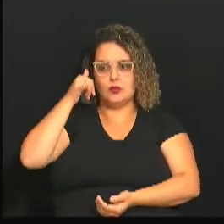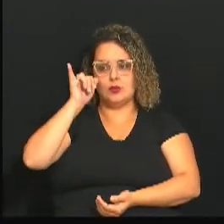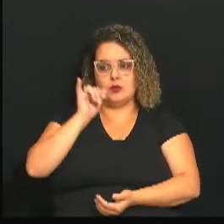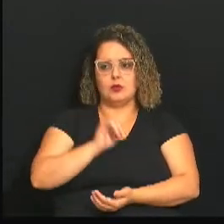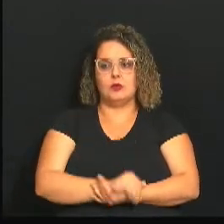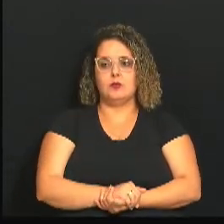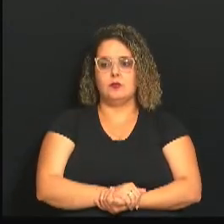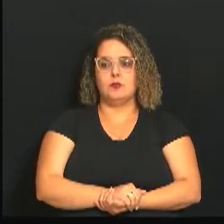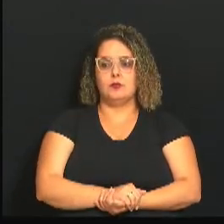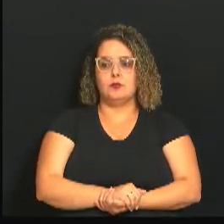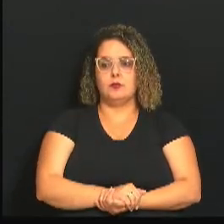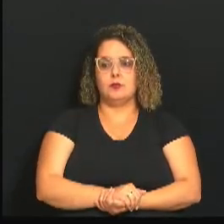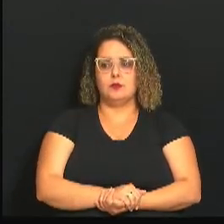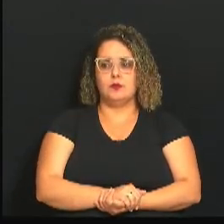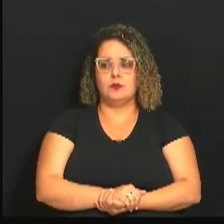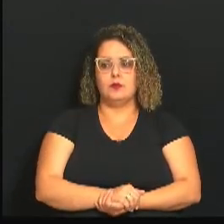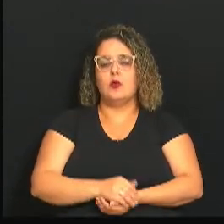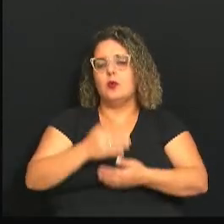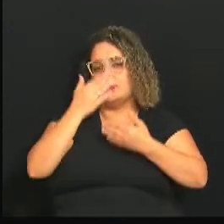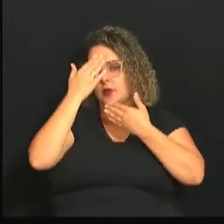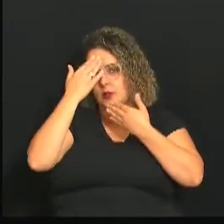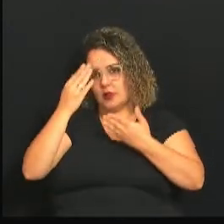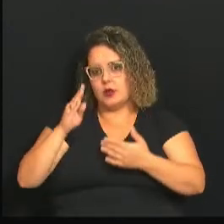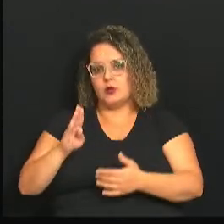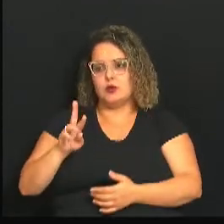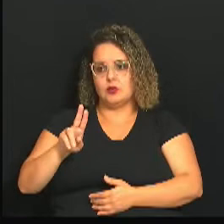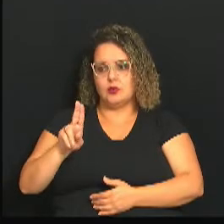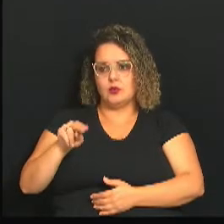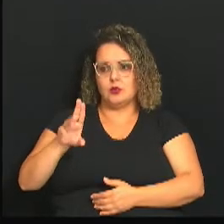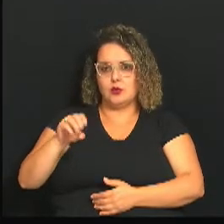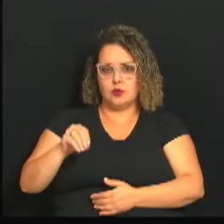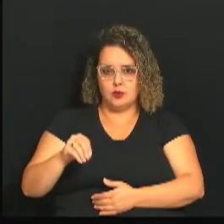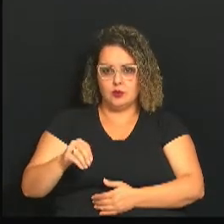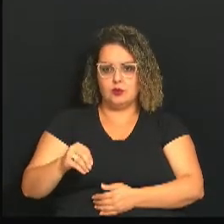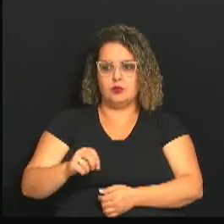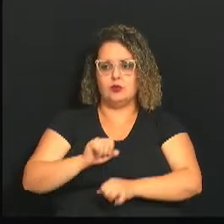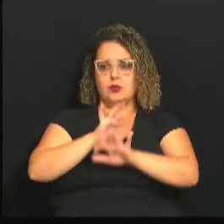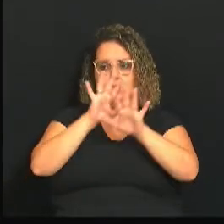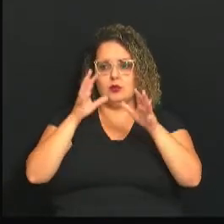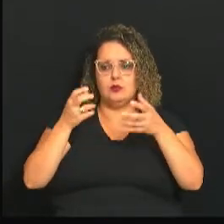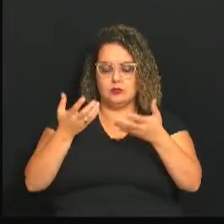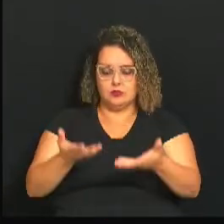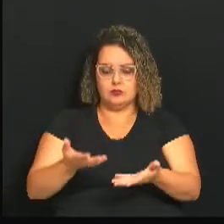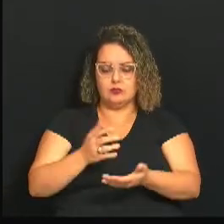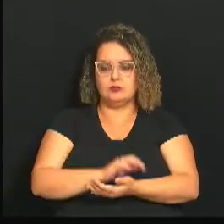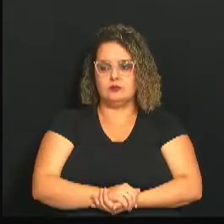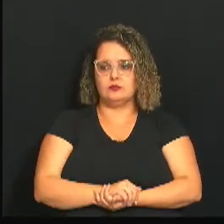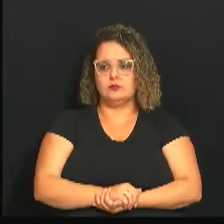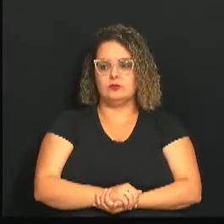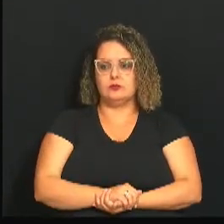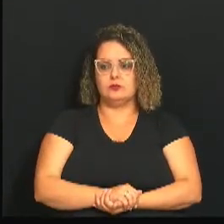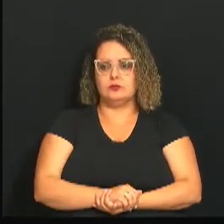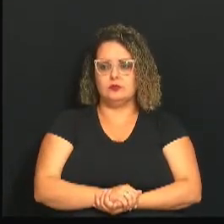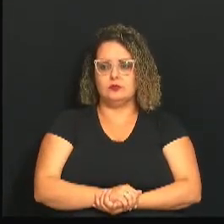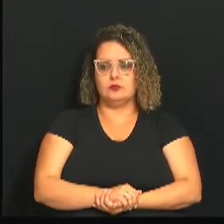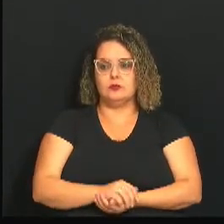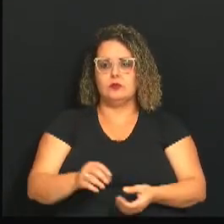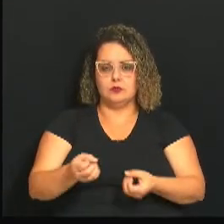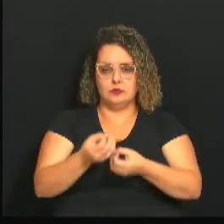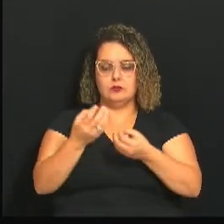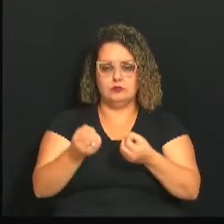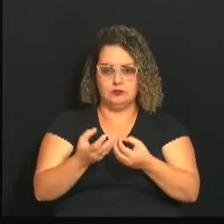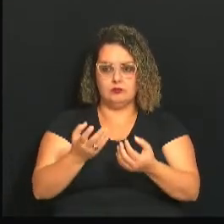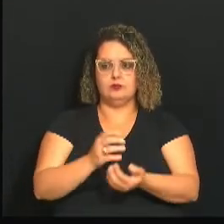Bruno, obrigado pela presença, obrigado pelos seus esclarecimentos. Você trouxe algumas informações que eu queria,